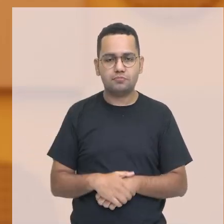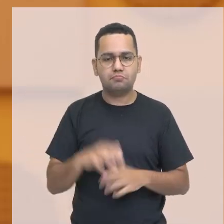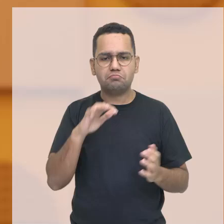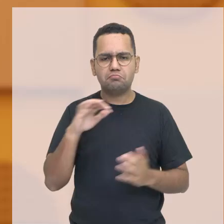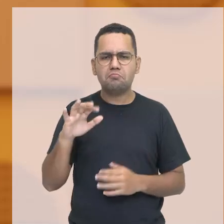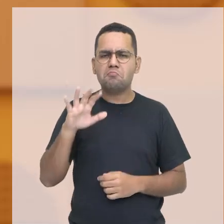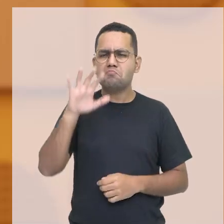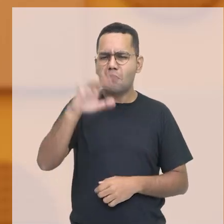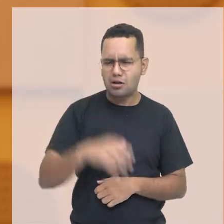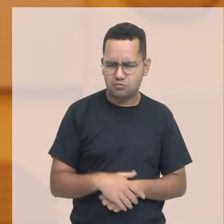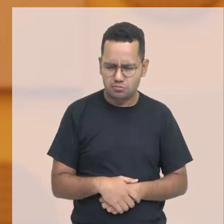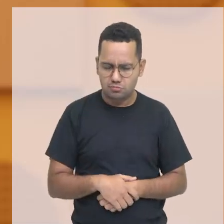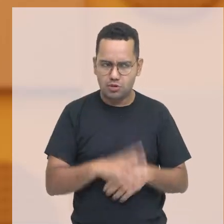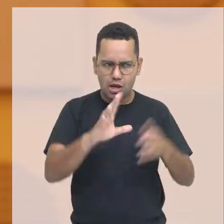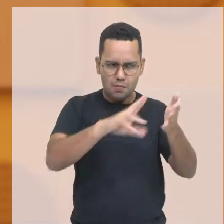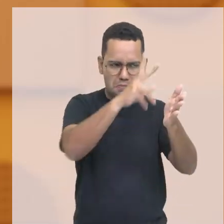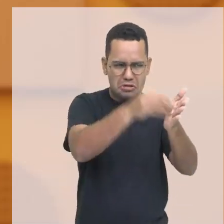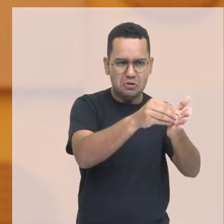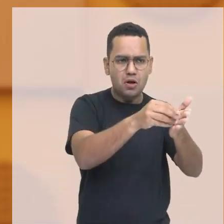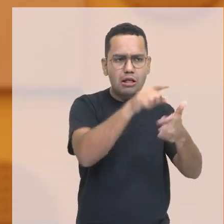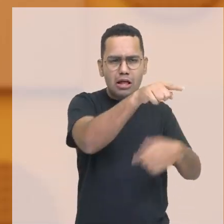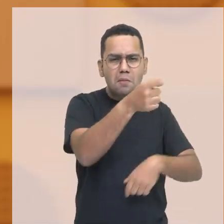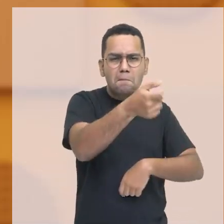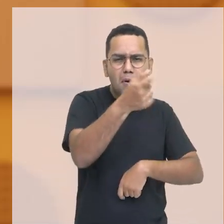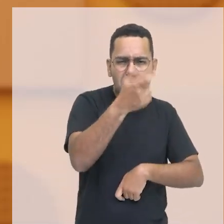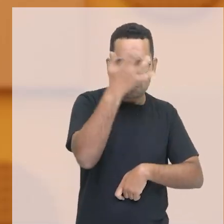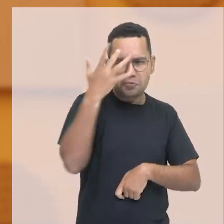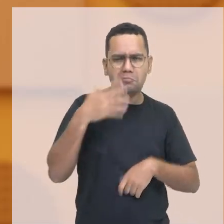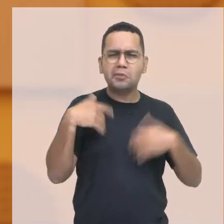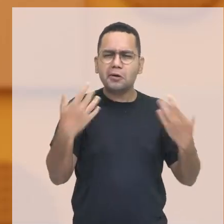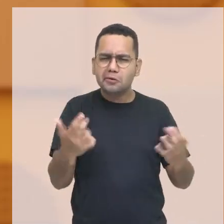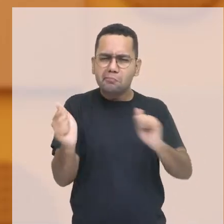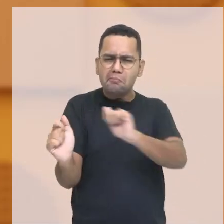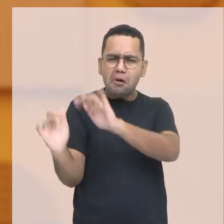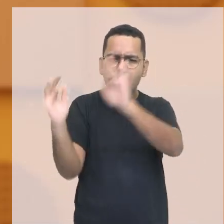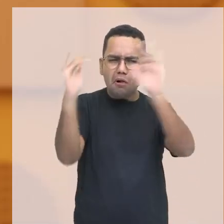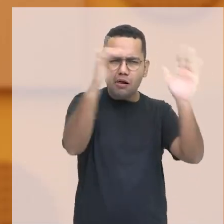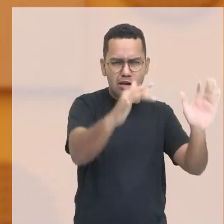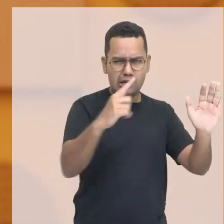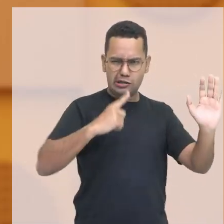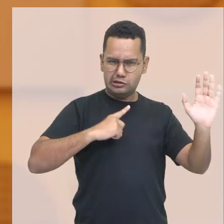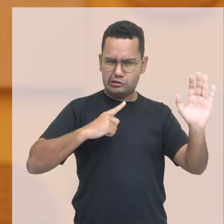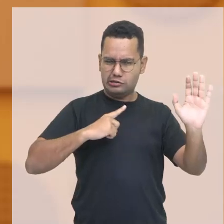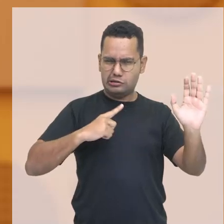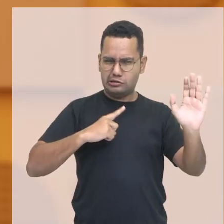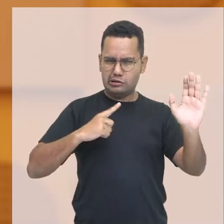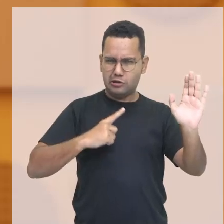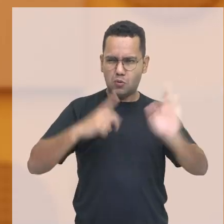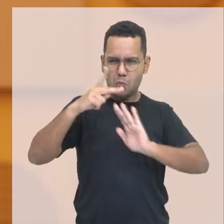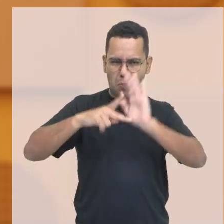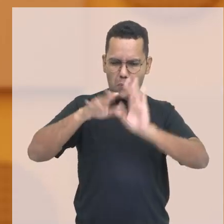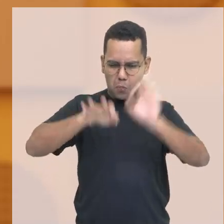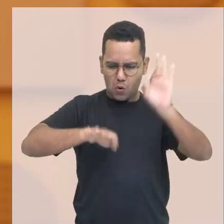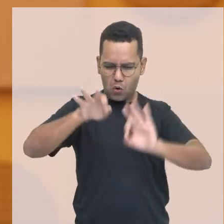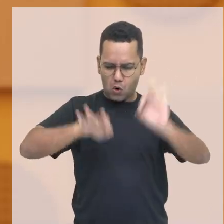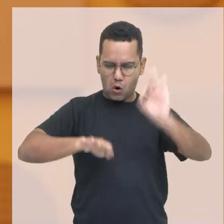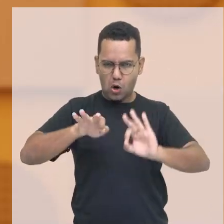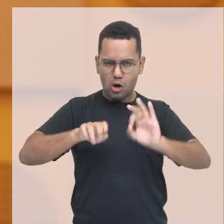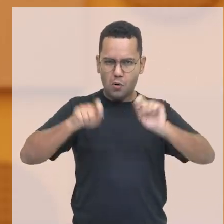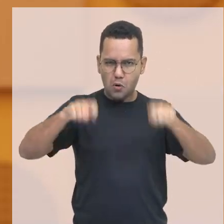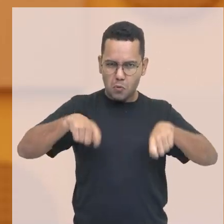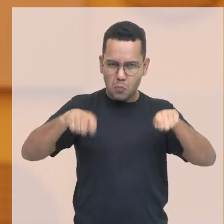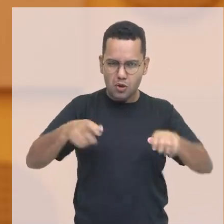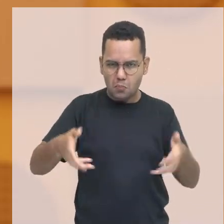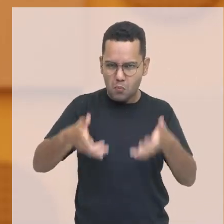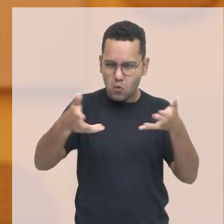professor, houve de fato alguma política, algum plano que estimulava a vinda de pessoas para cá, para a região norte? A gente vai ver a